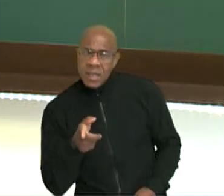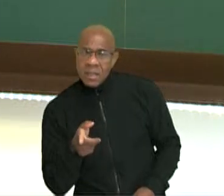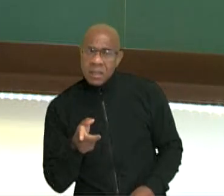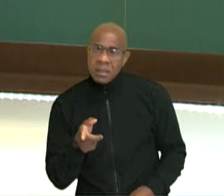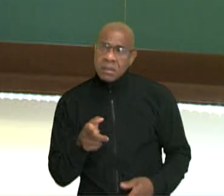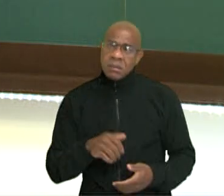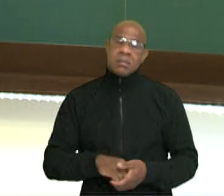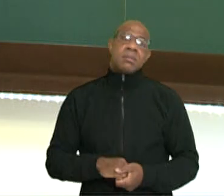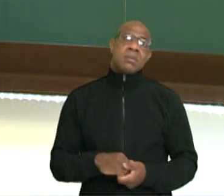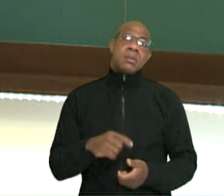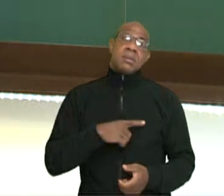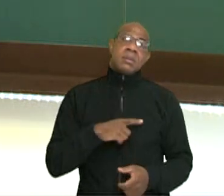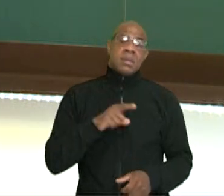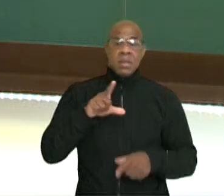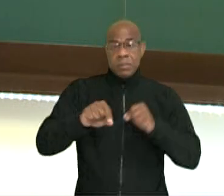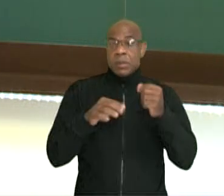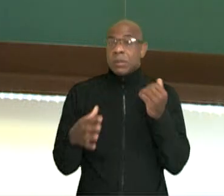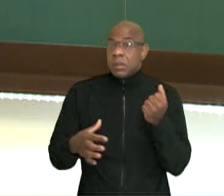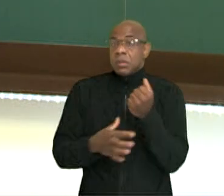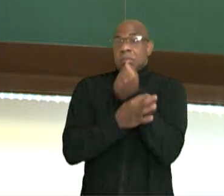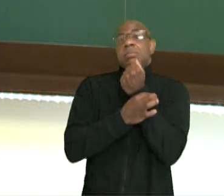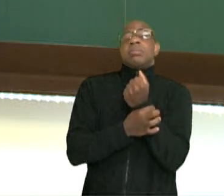A opção de segurança de